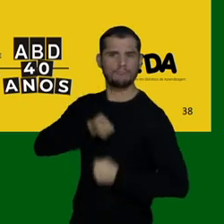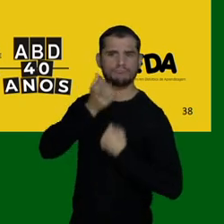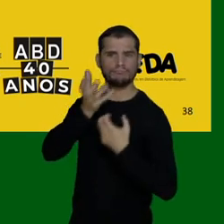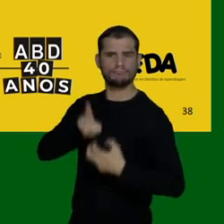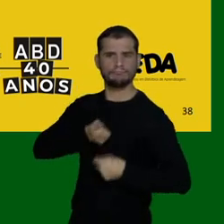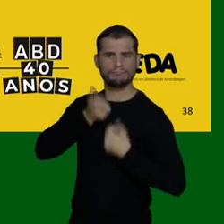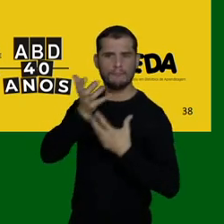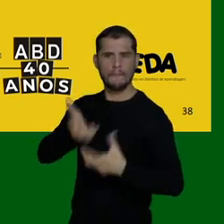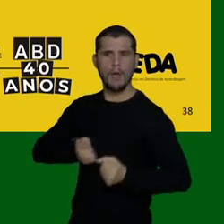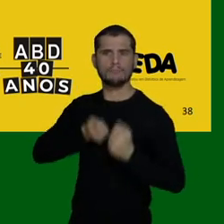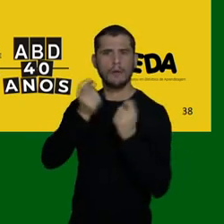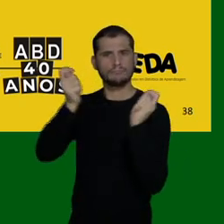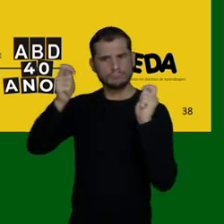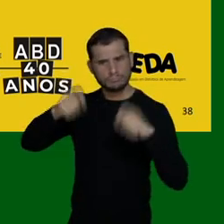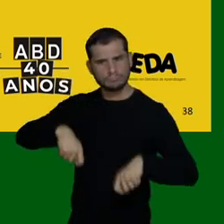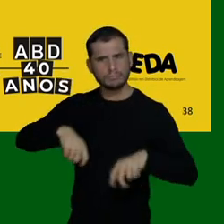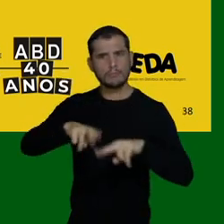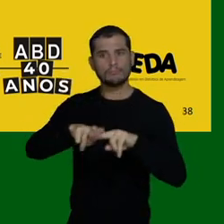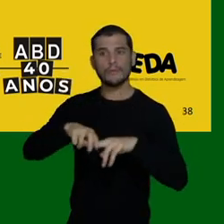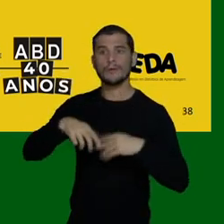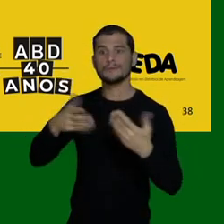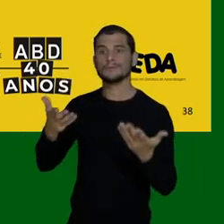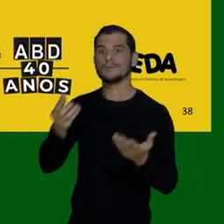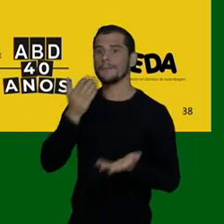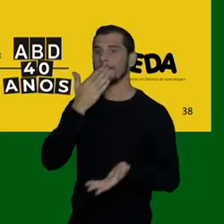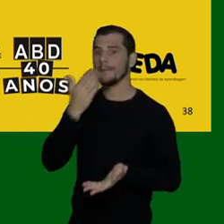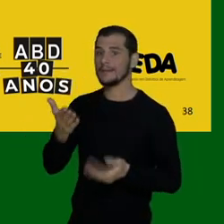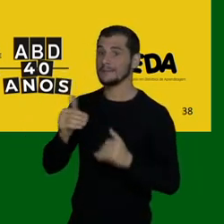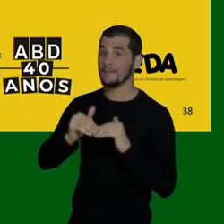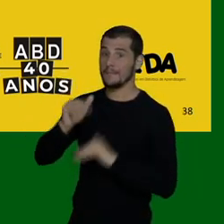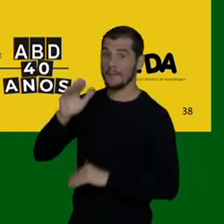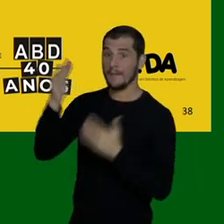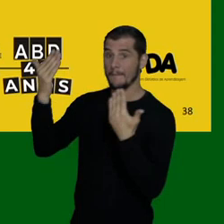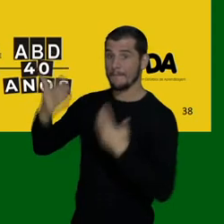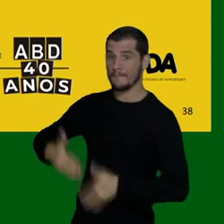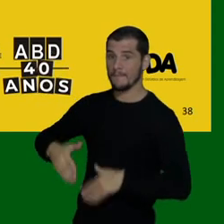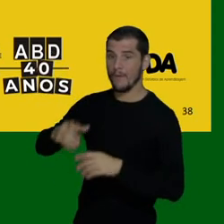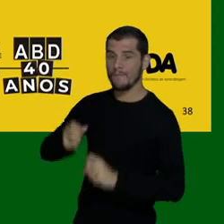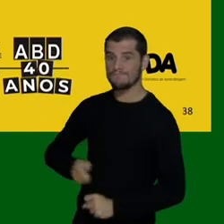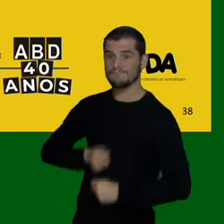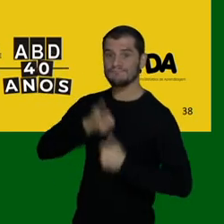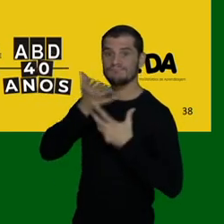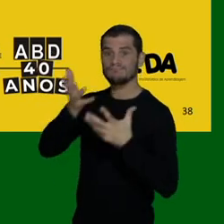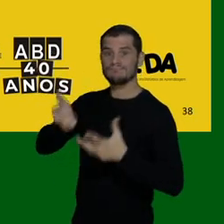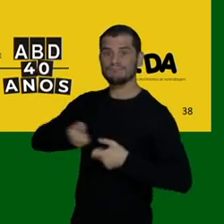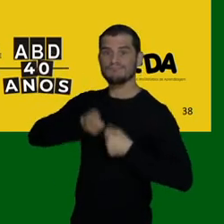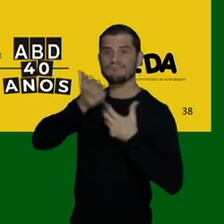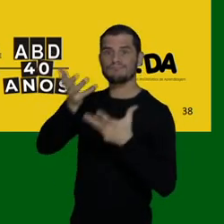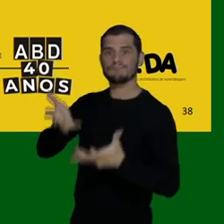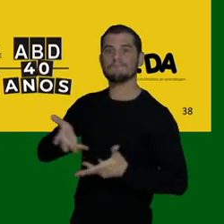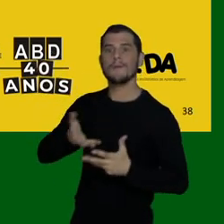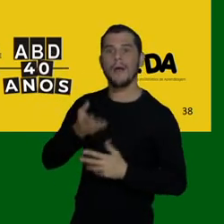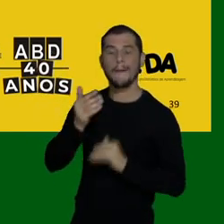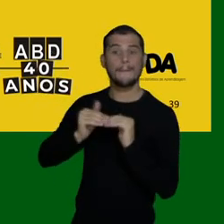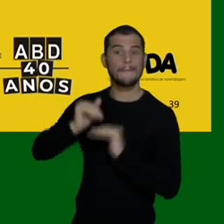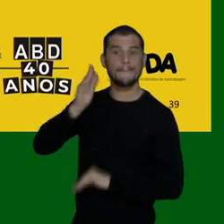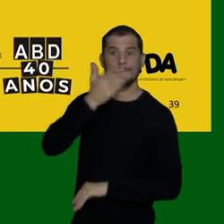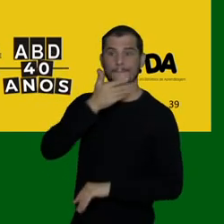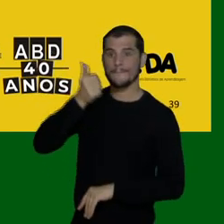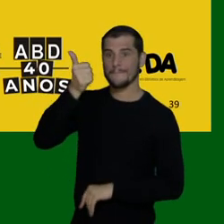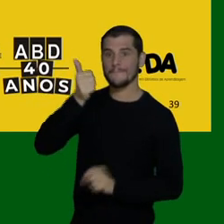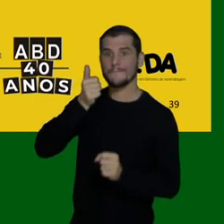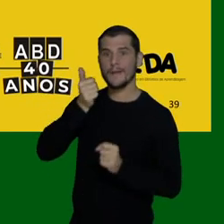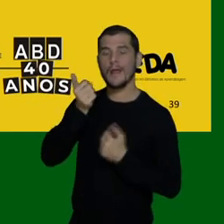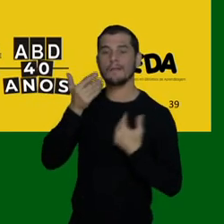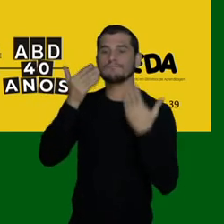a gente pede mais também provas orais para que eles consigam expressar aquilo que eles conhecem e aprenderam